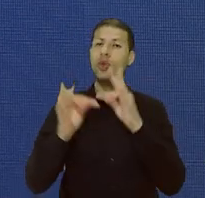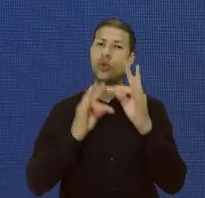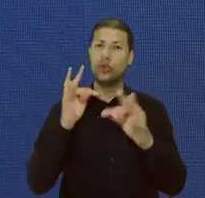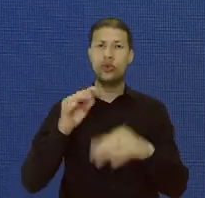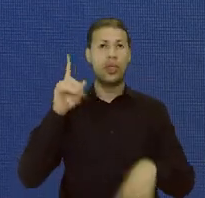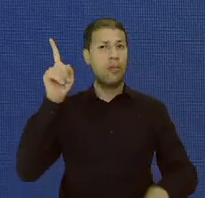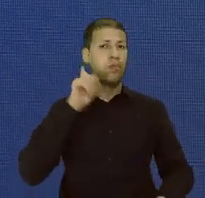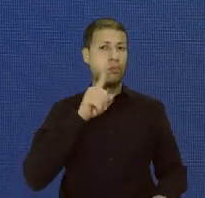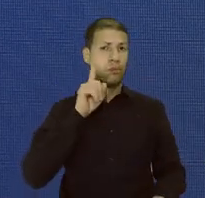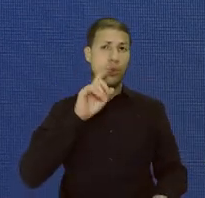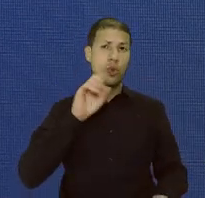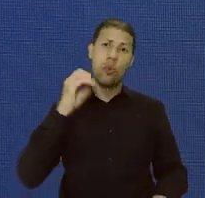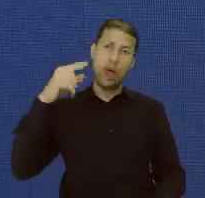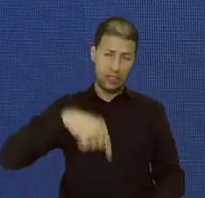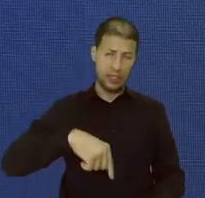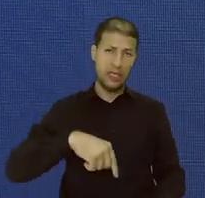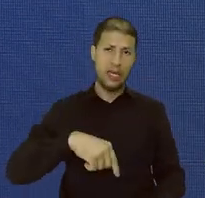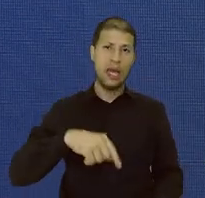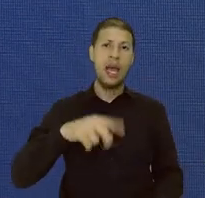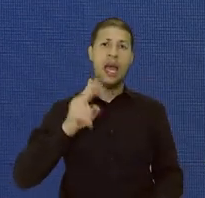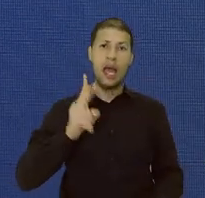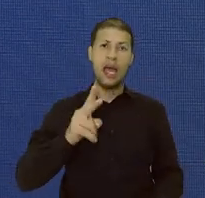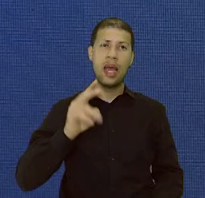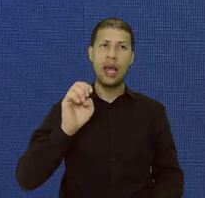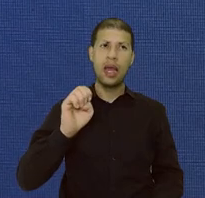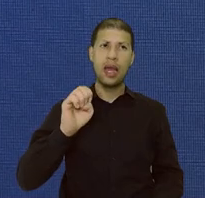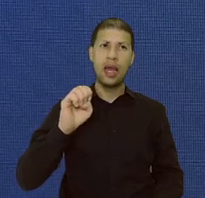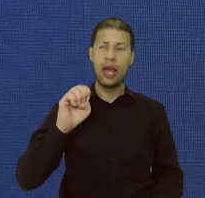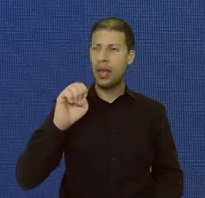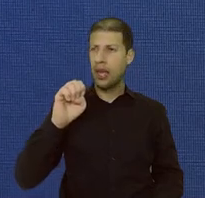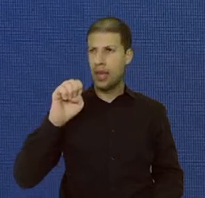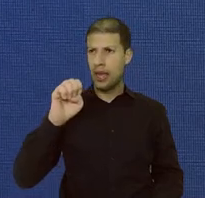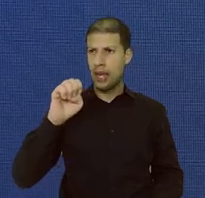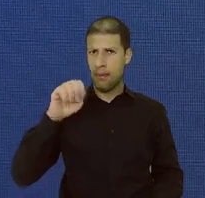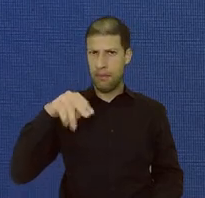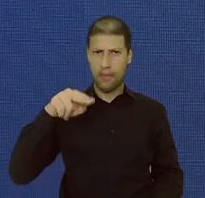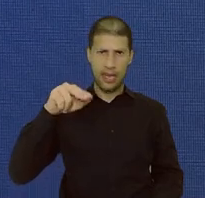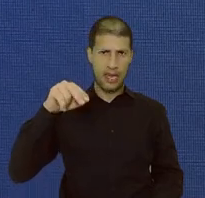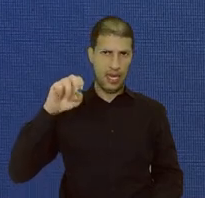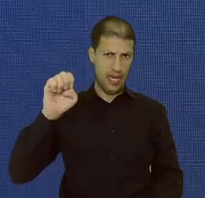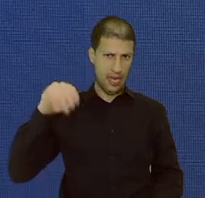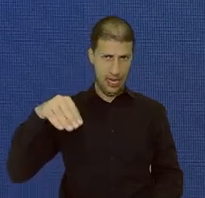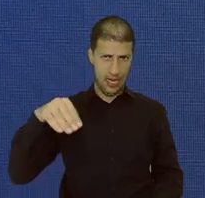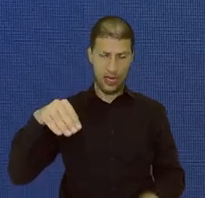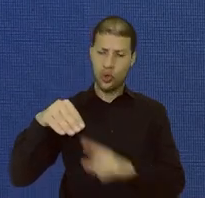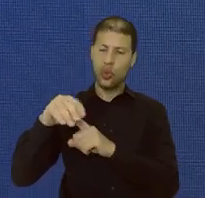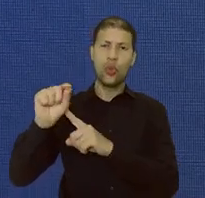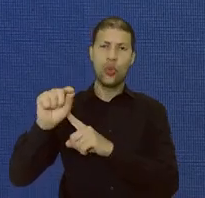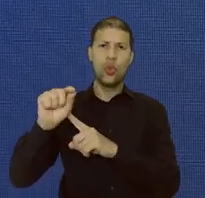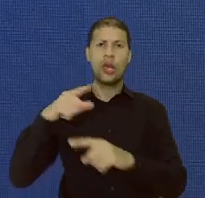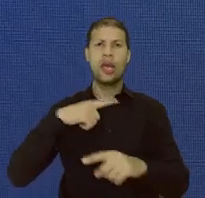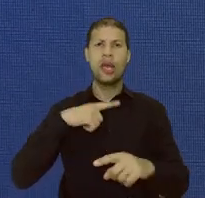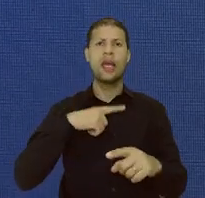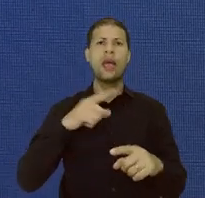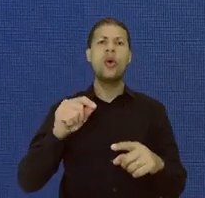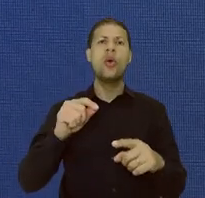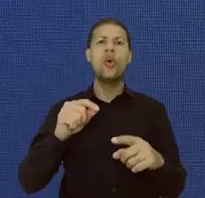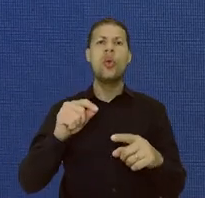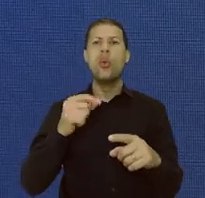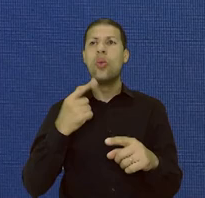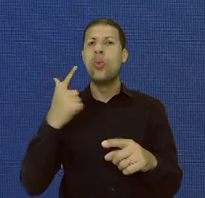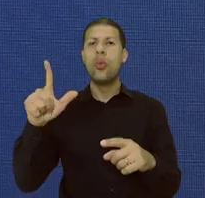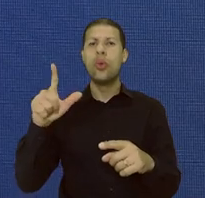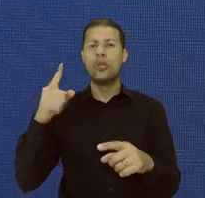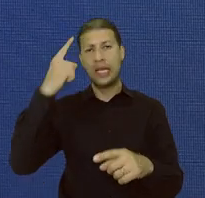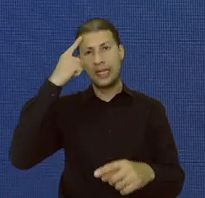quanto aqui ainda é Eminem sejam estratégico ou um outro fundo é comprando aquela aquela tese para